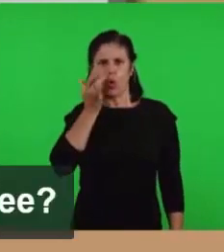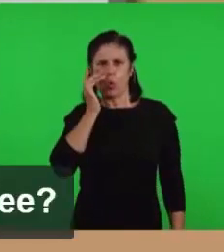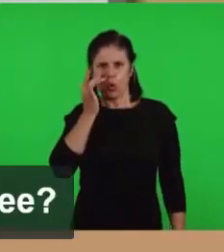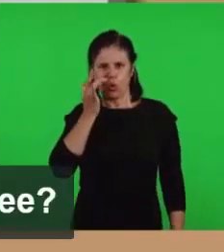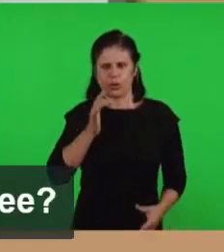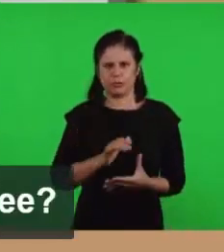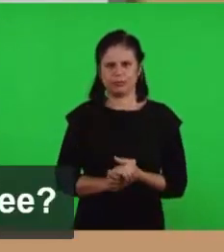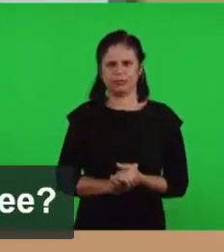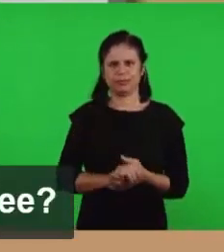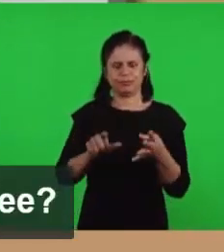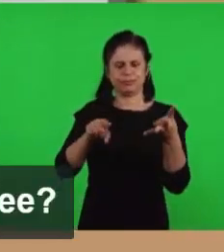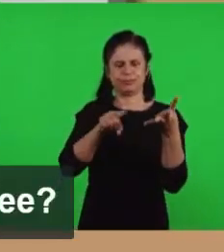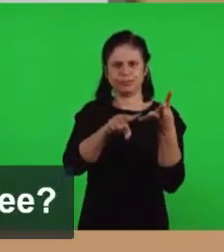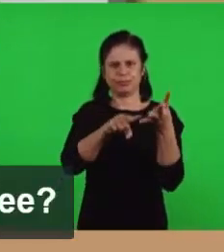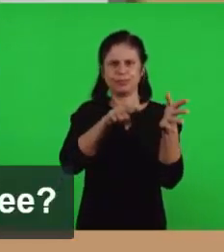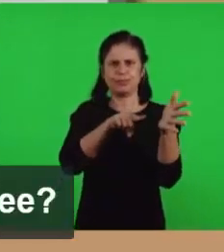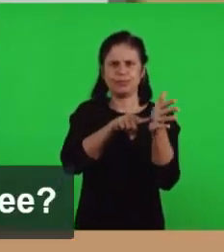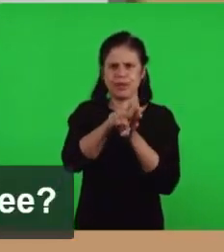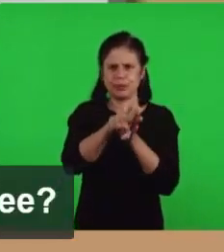Apocalipse